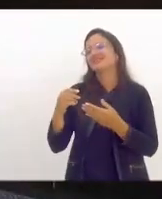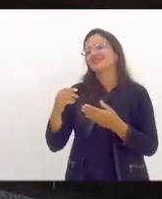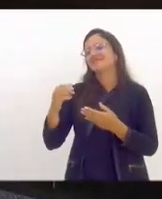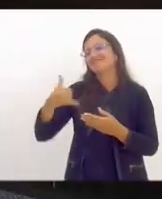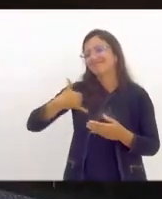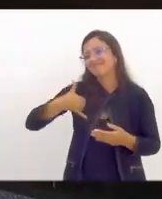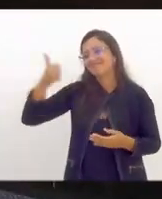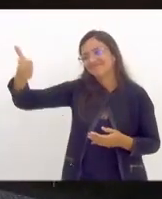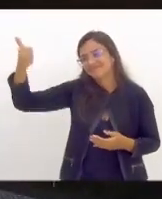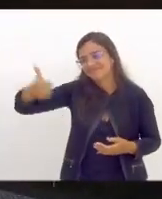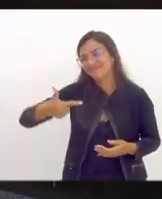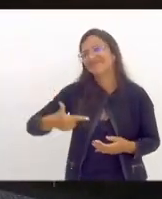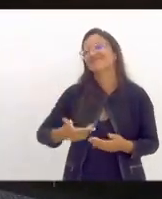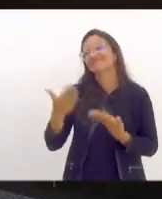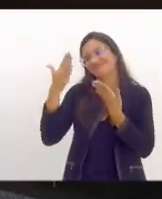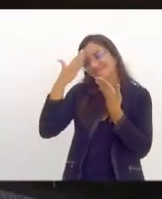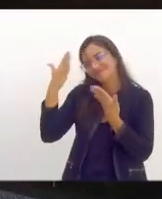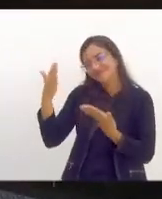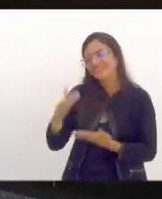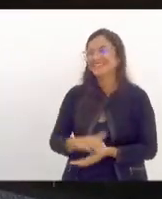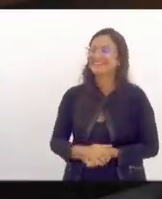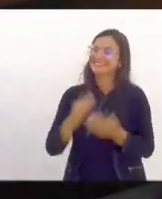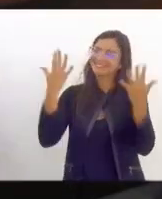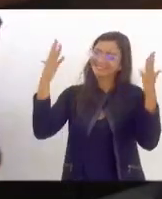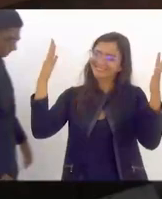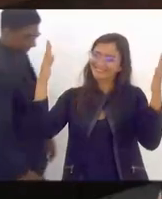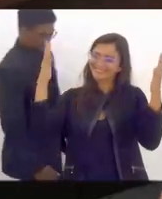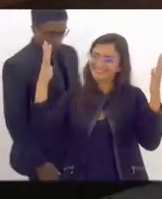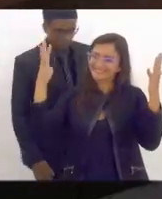aqui o mestre representando Uma salva de palmas aí